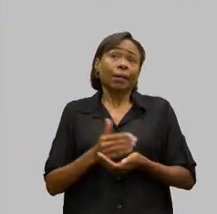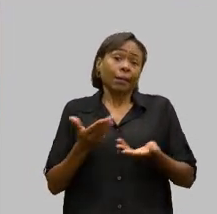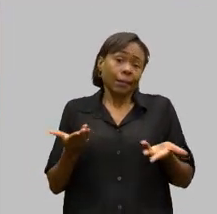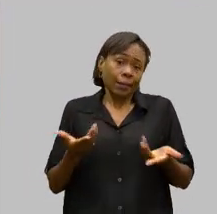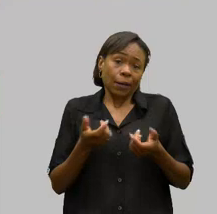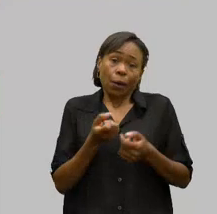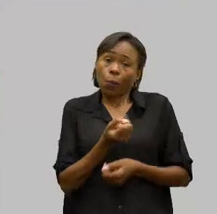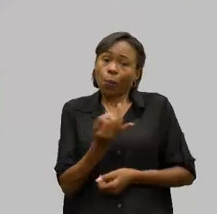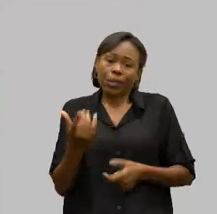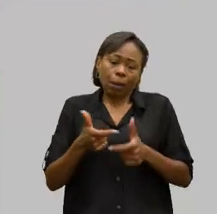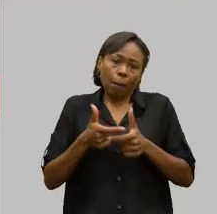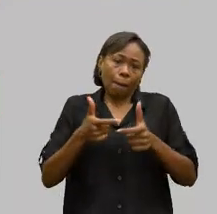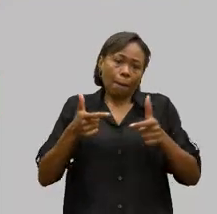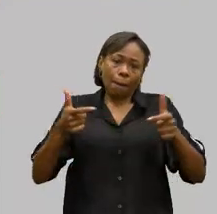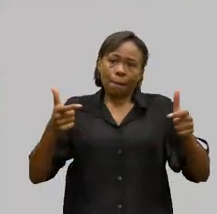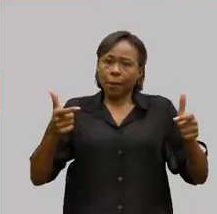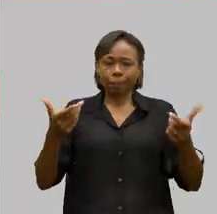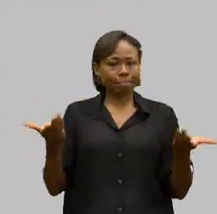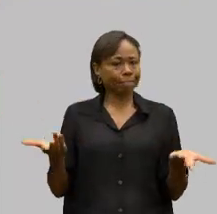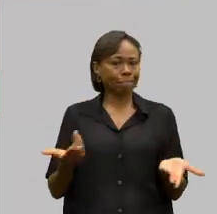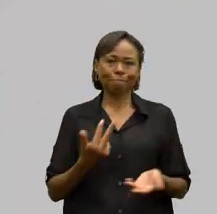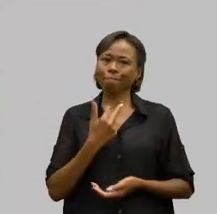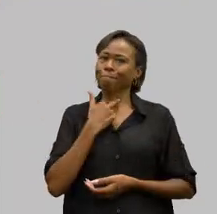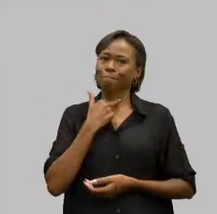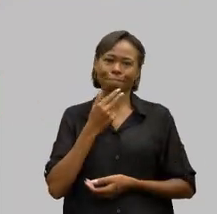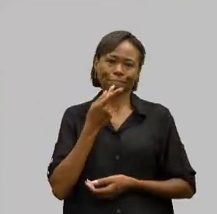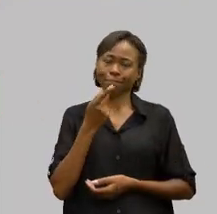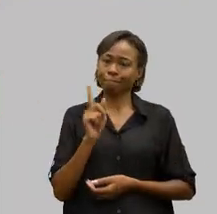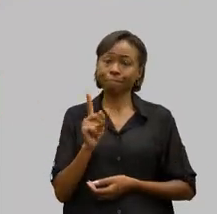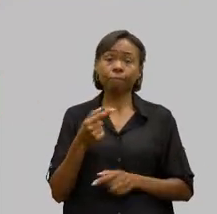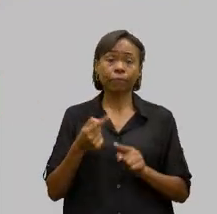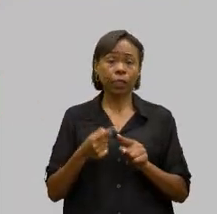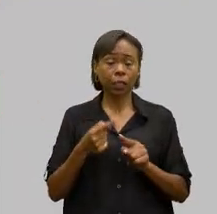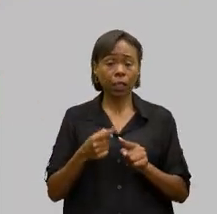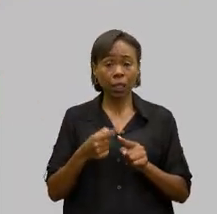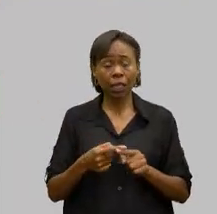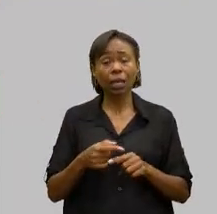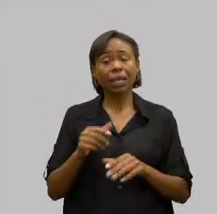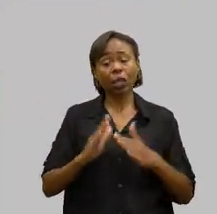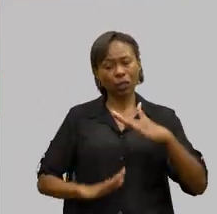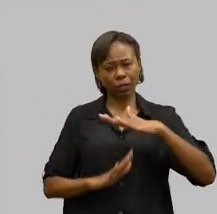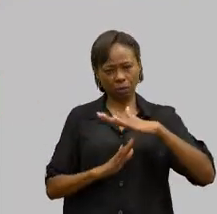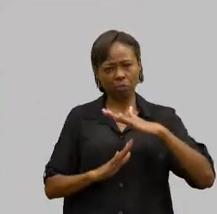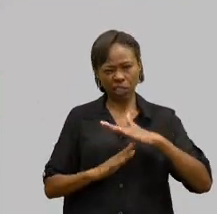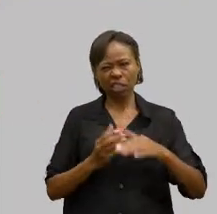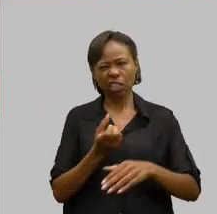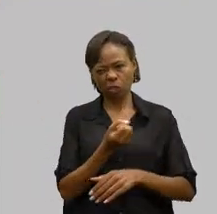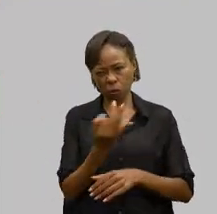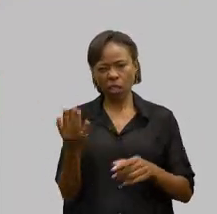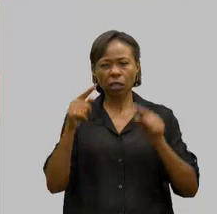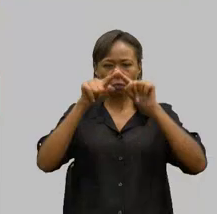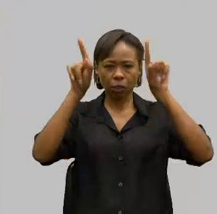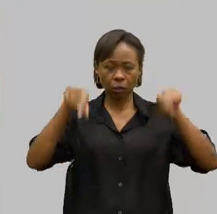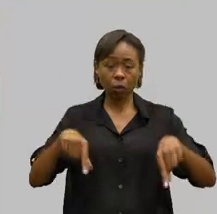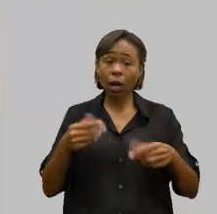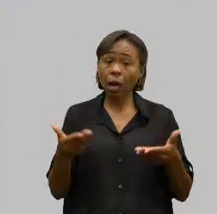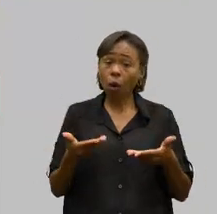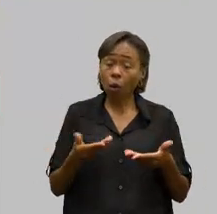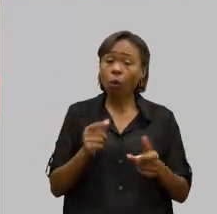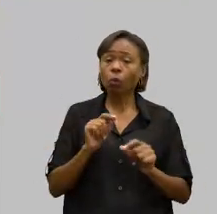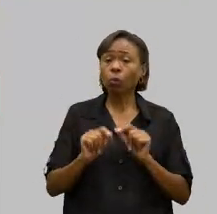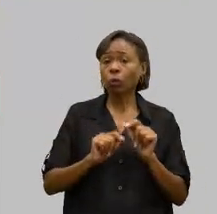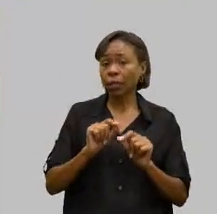neste momento, porque nós estamos ainda com a limitação de pessoal. Então, nós continuamos... Agora, o nosso passo é que